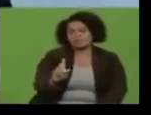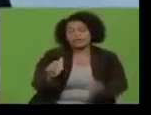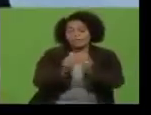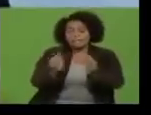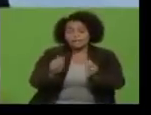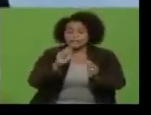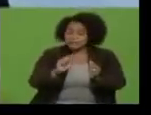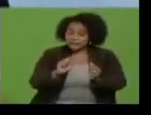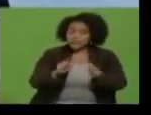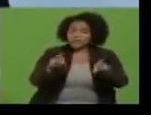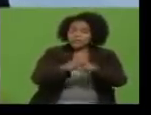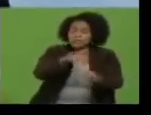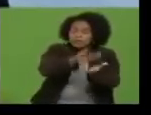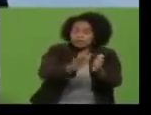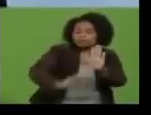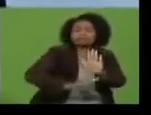de partida.